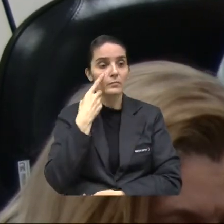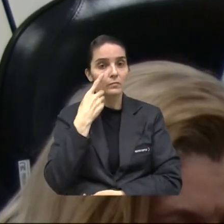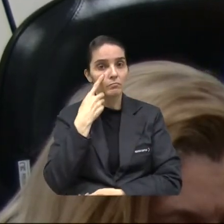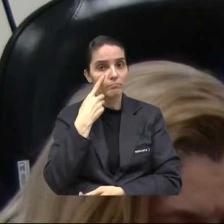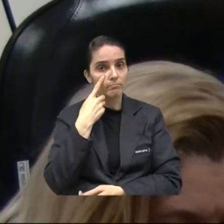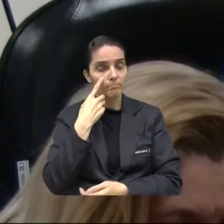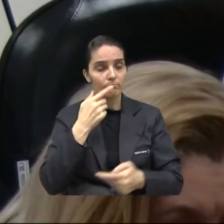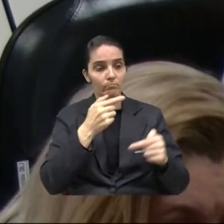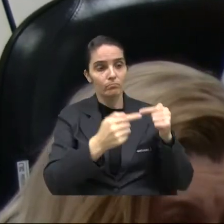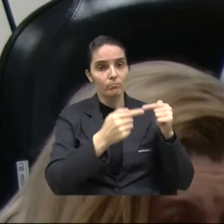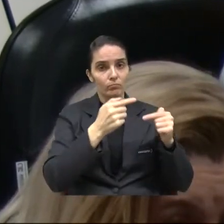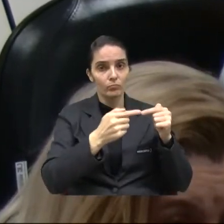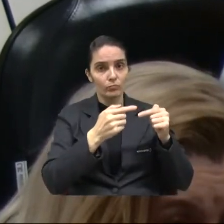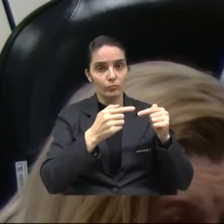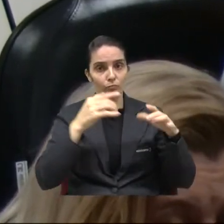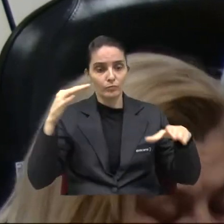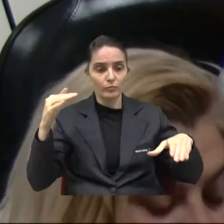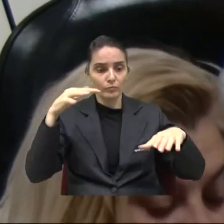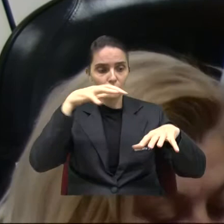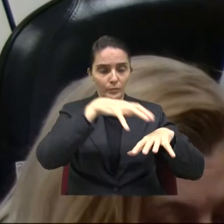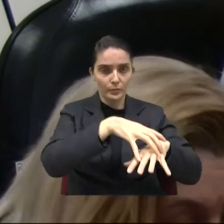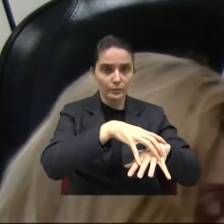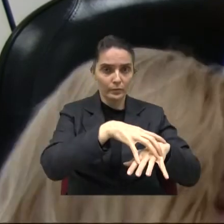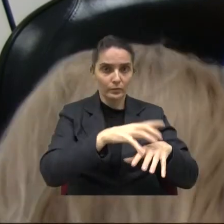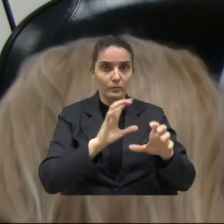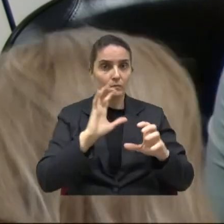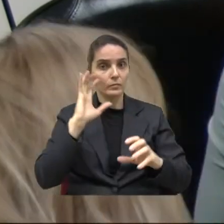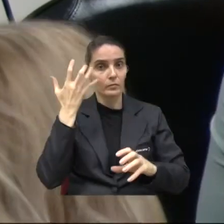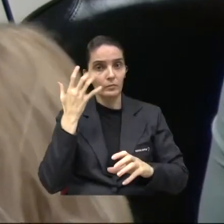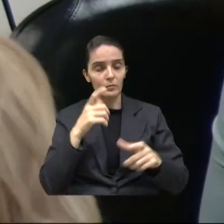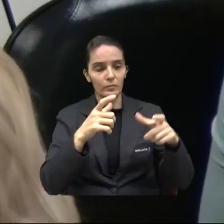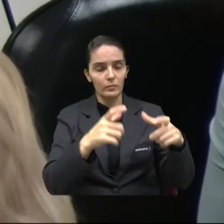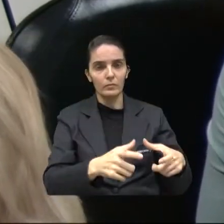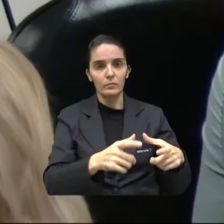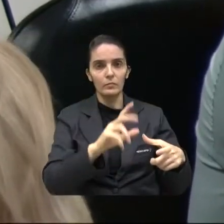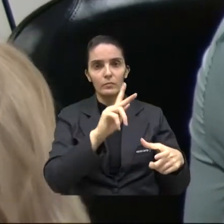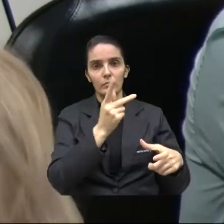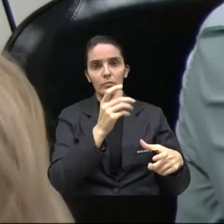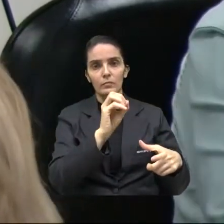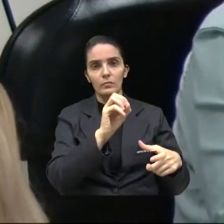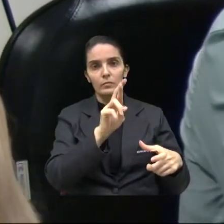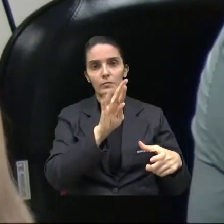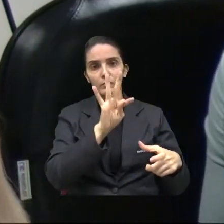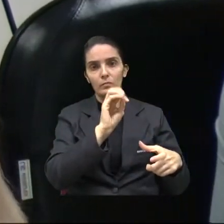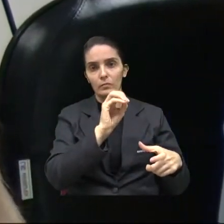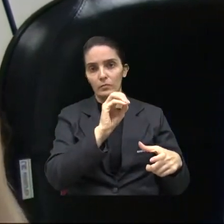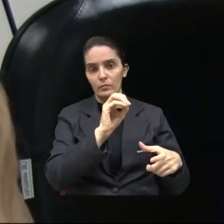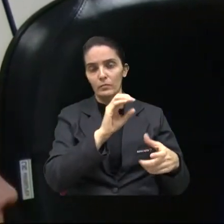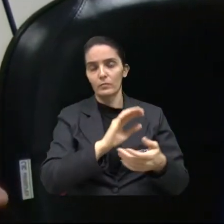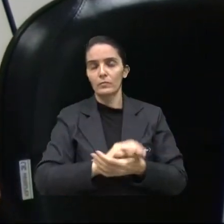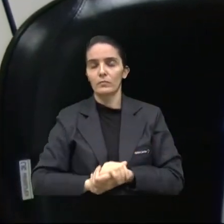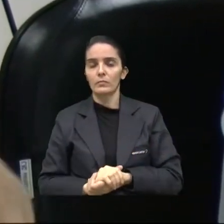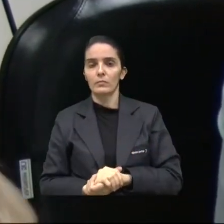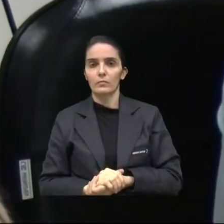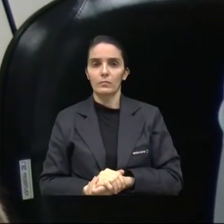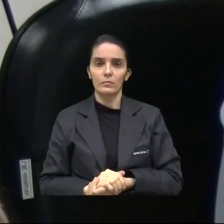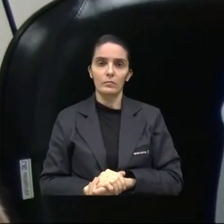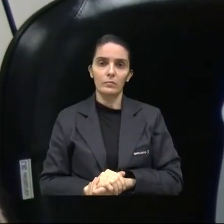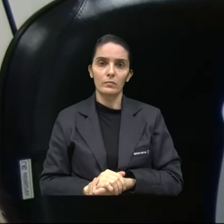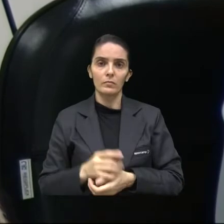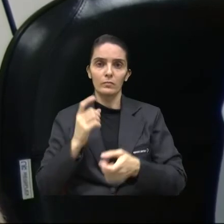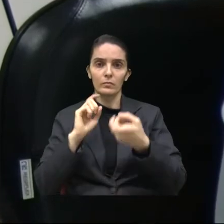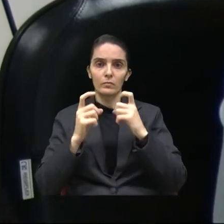da ocupação que está acontecendo lá nas terras do Horto Florestal. E a